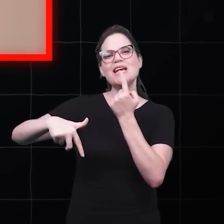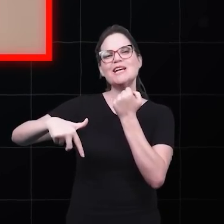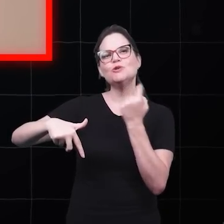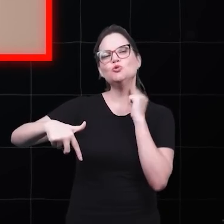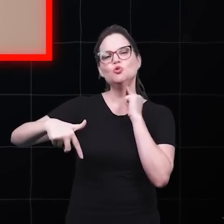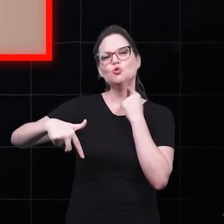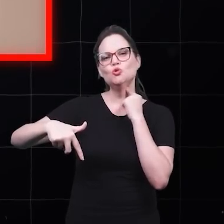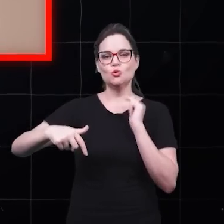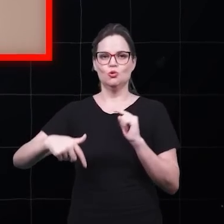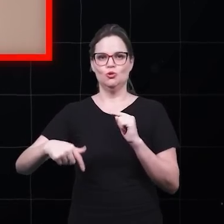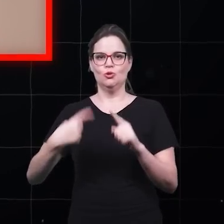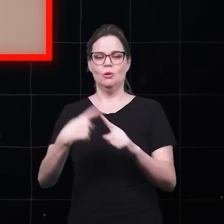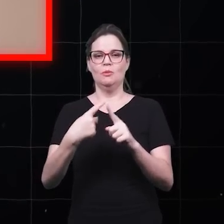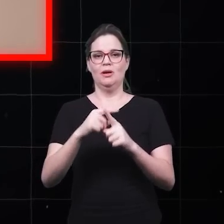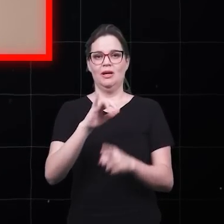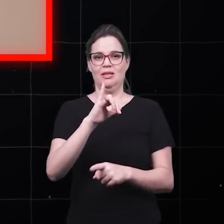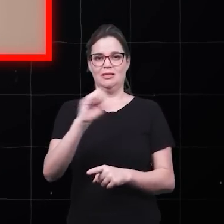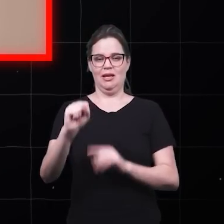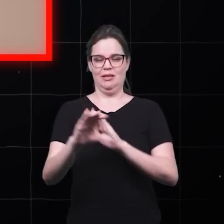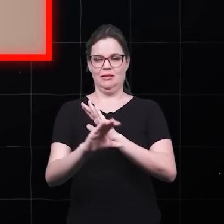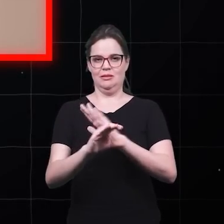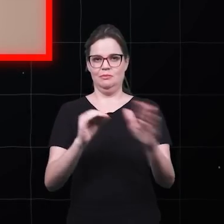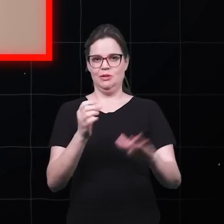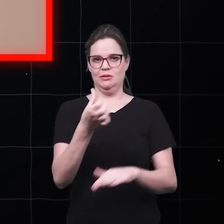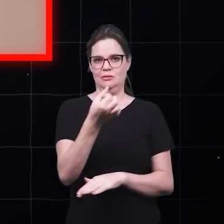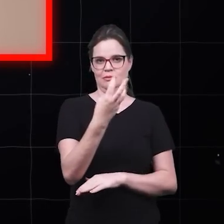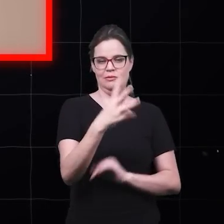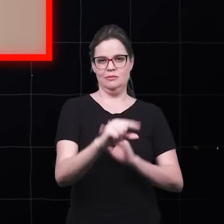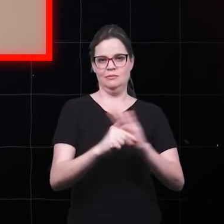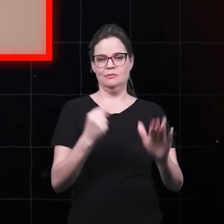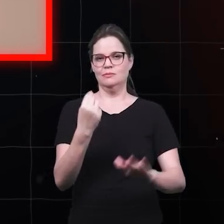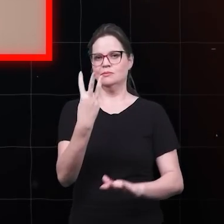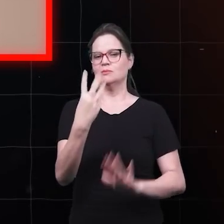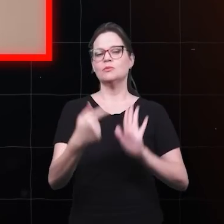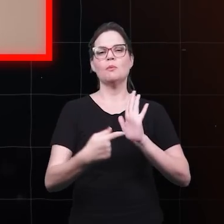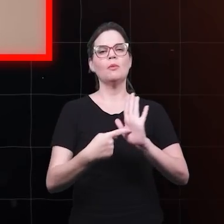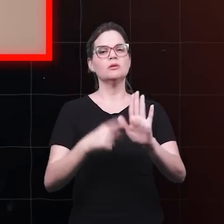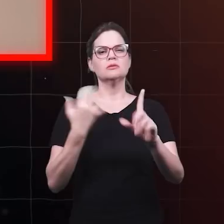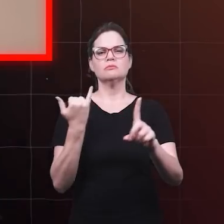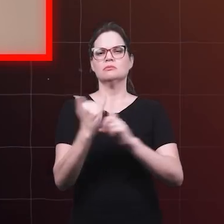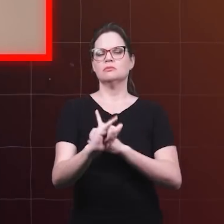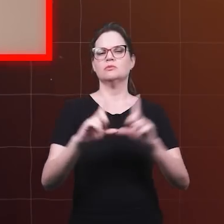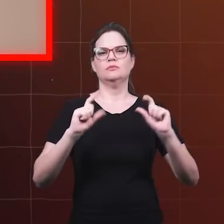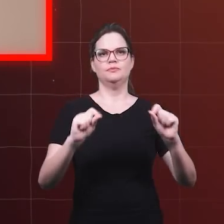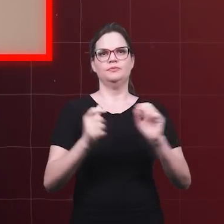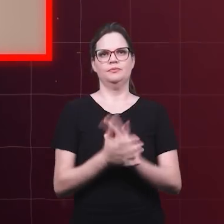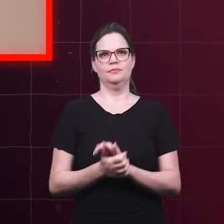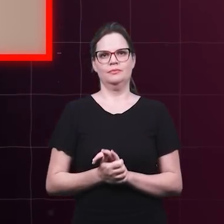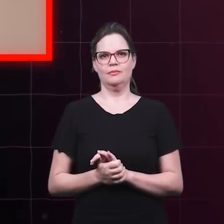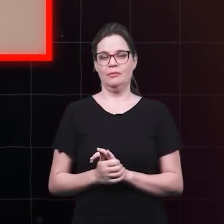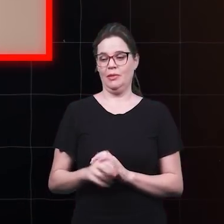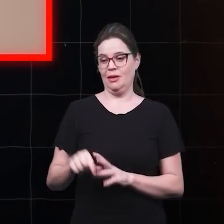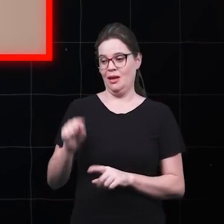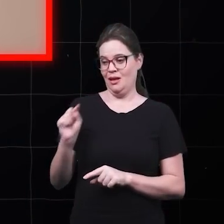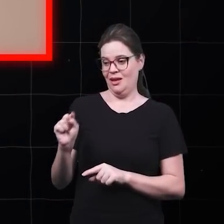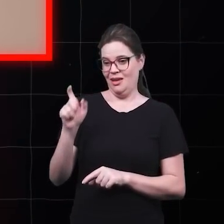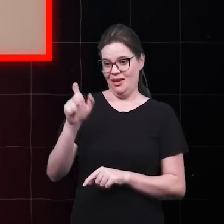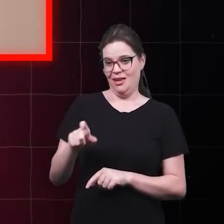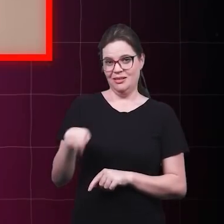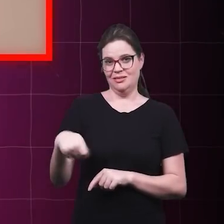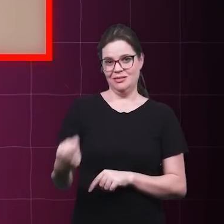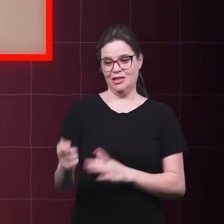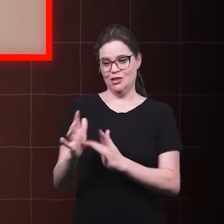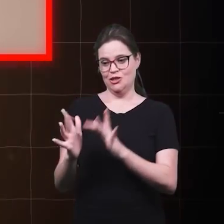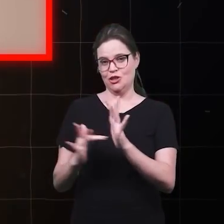Isaías 63, capítulo 3, profeticamente Isaías fala de Jesus dizendo assim, olha, que sozinho